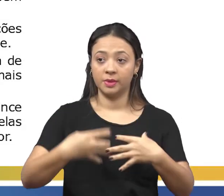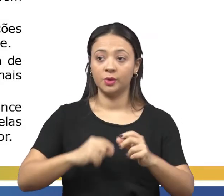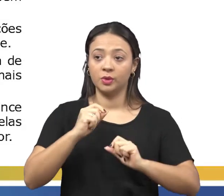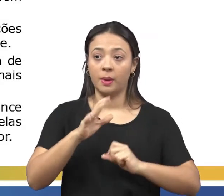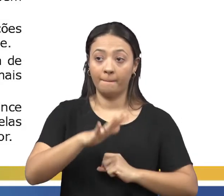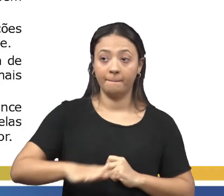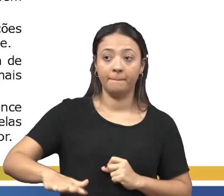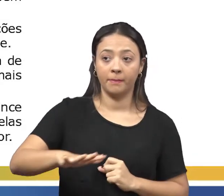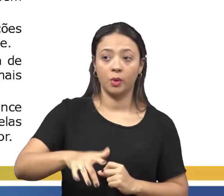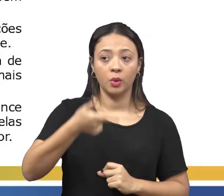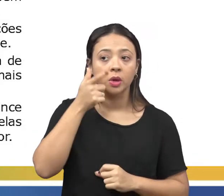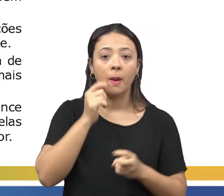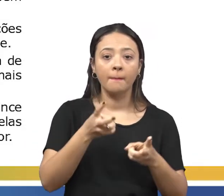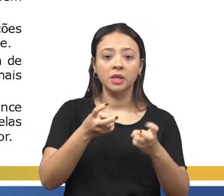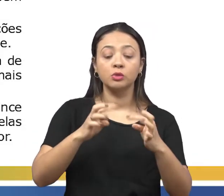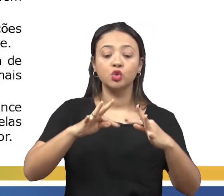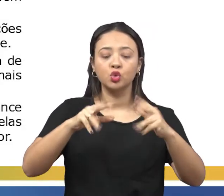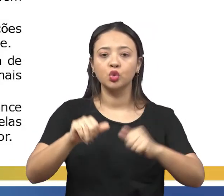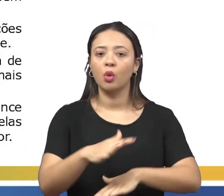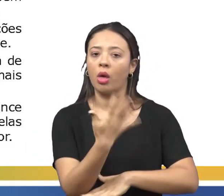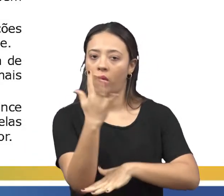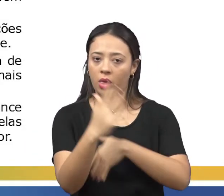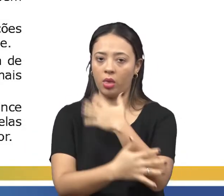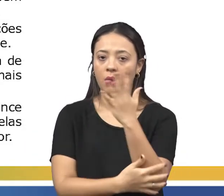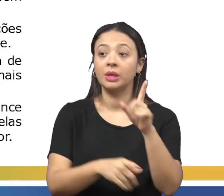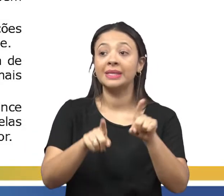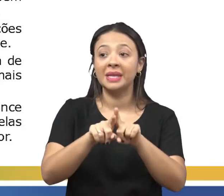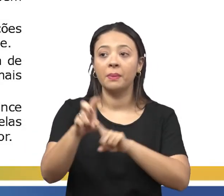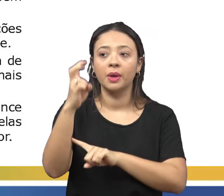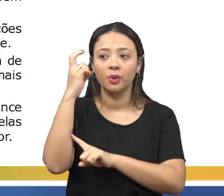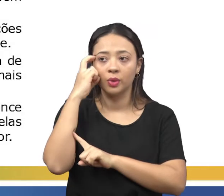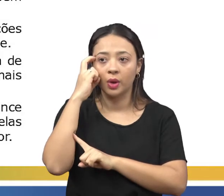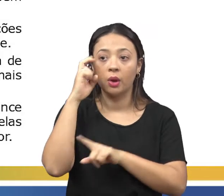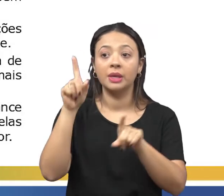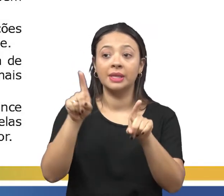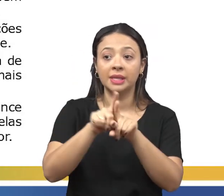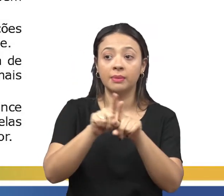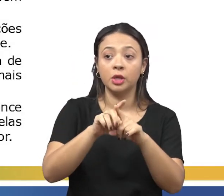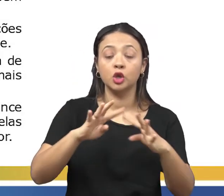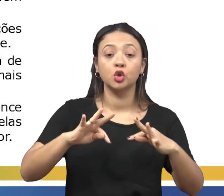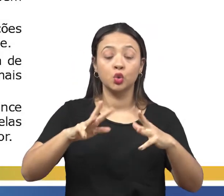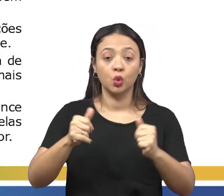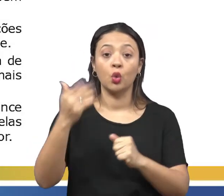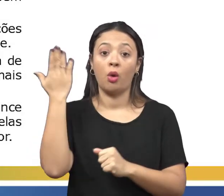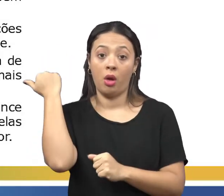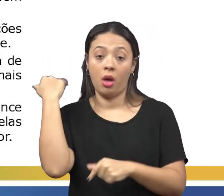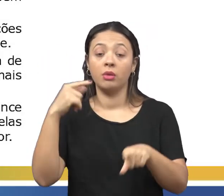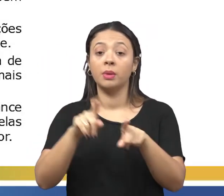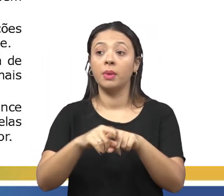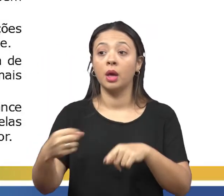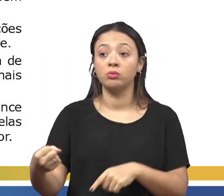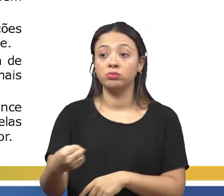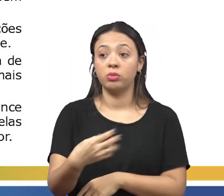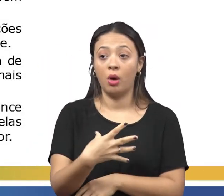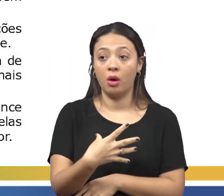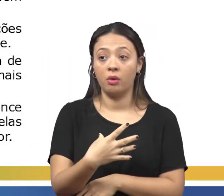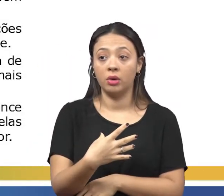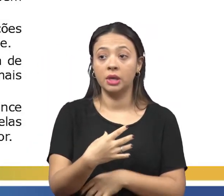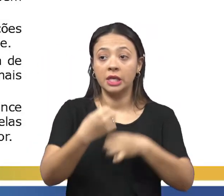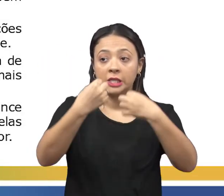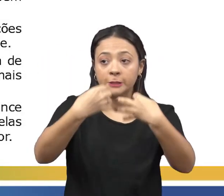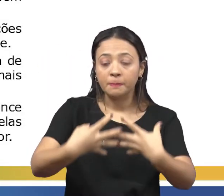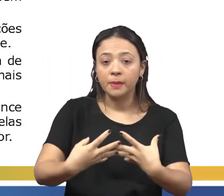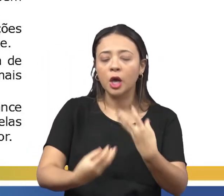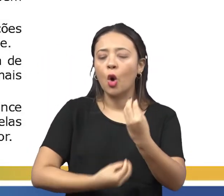podemos observar elementos naturais e culturais, bem como formas novas e antigas que nos revelam sucessivamente